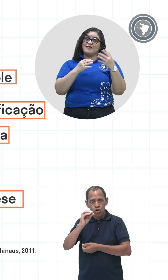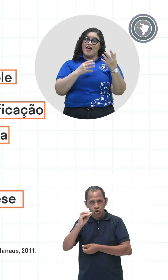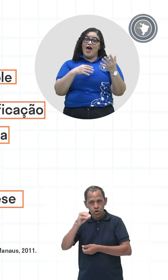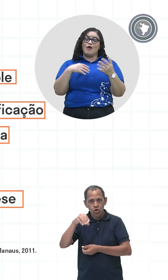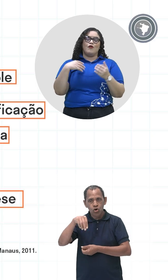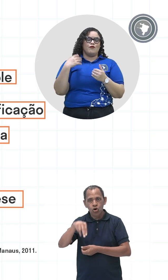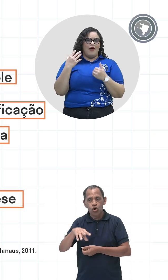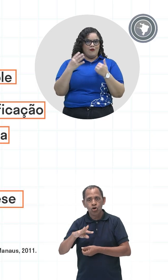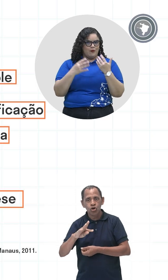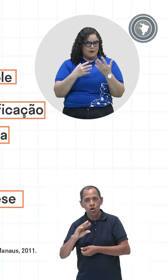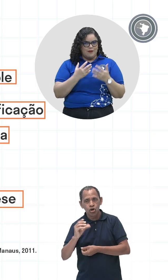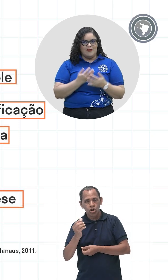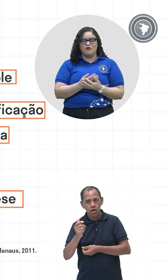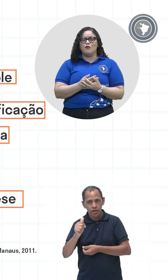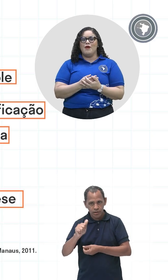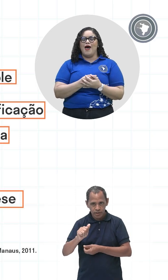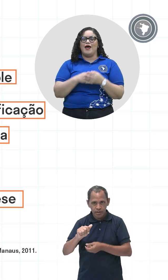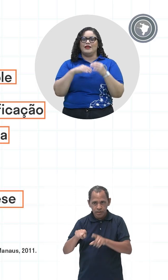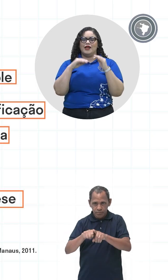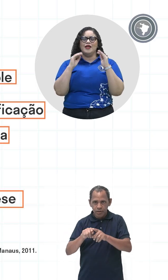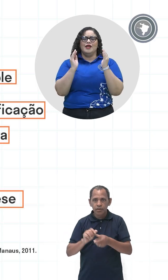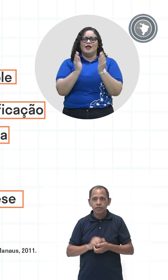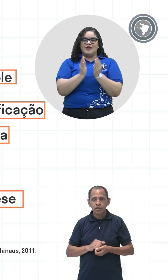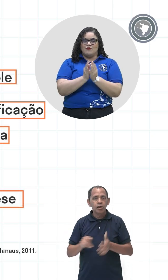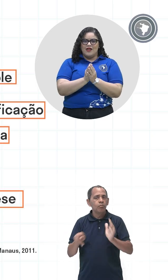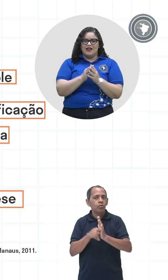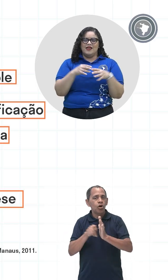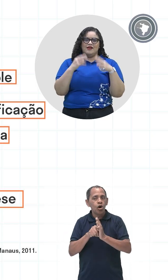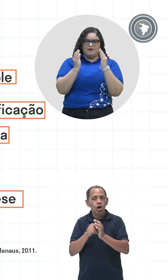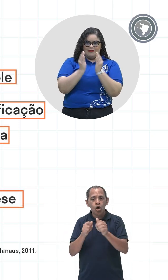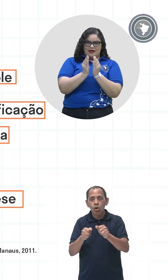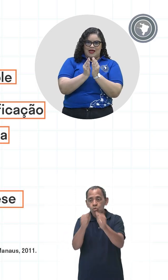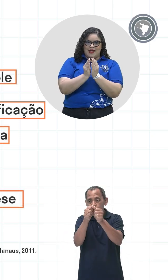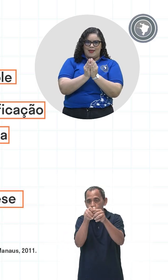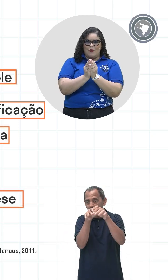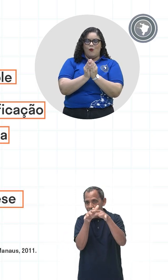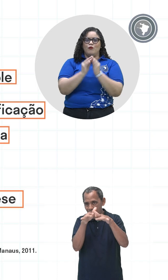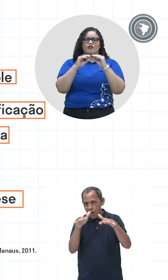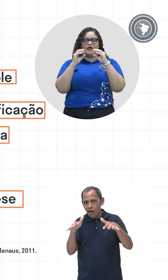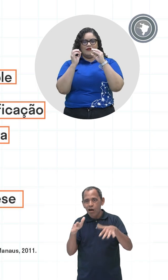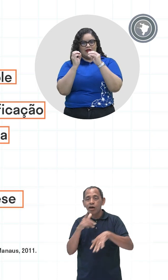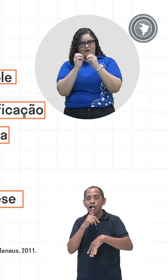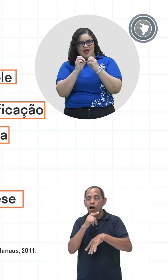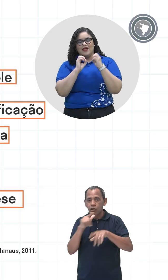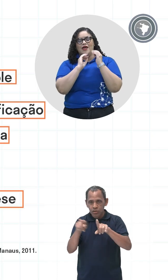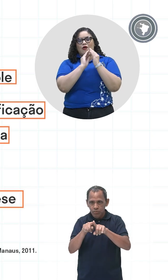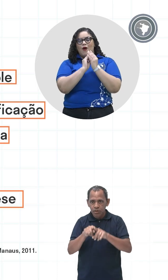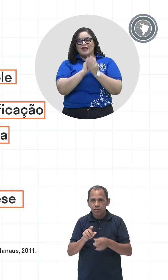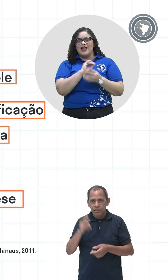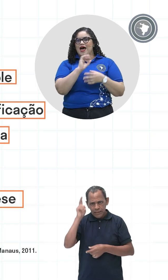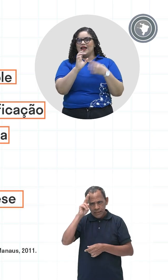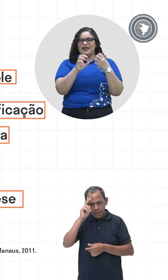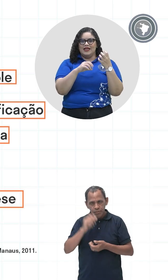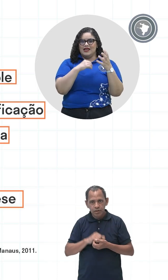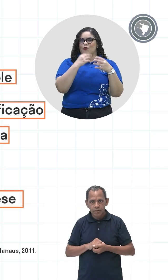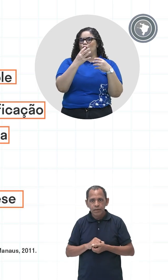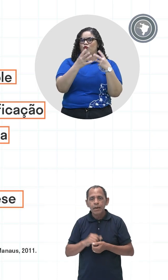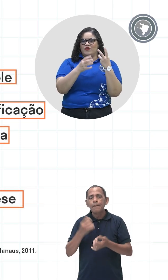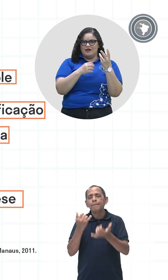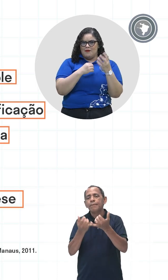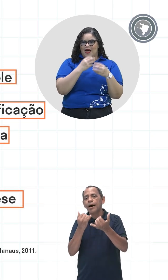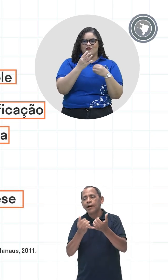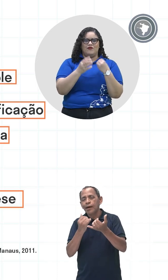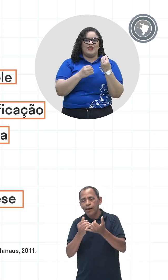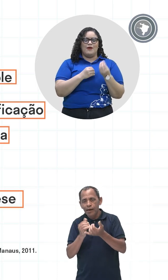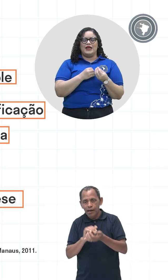vem das águas, mais propriamente do mar, né? Temos ali aquela concha que vai guardar ali